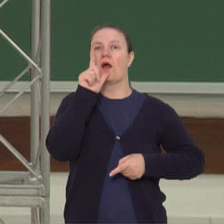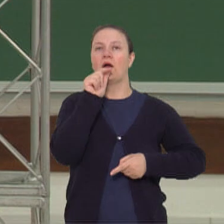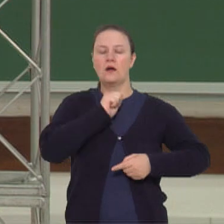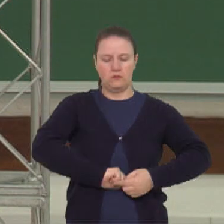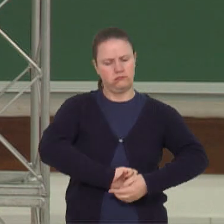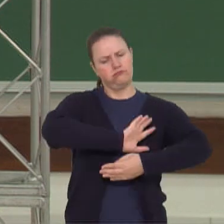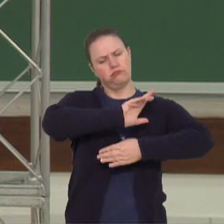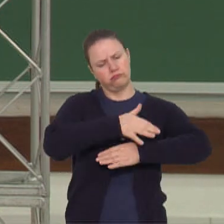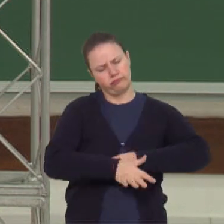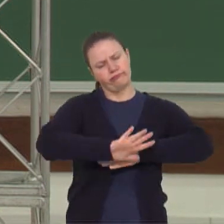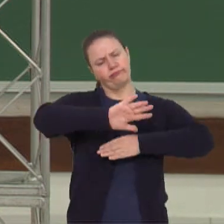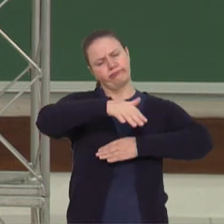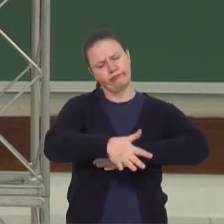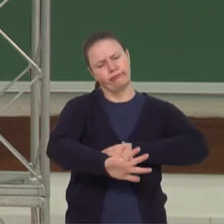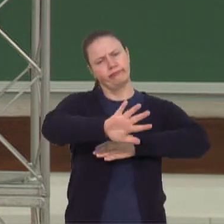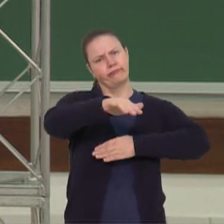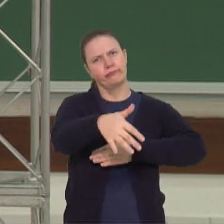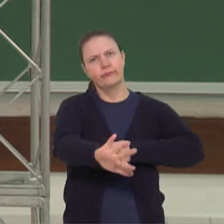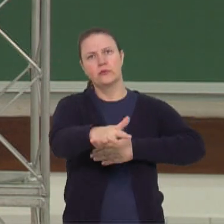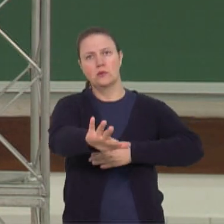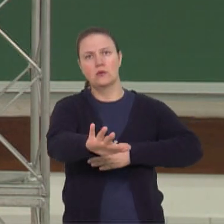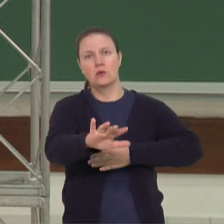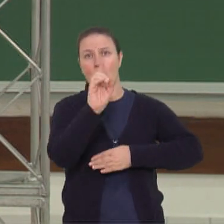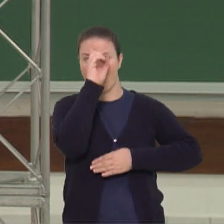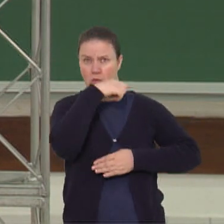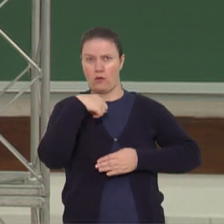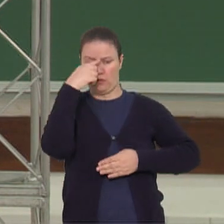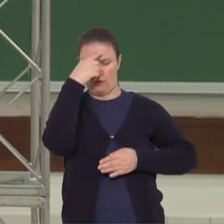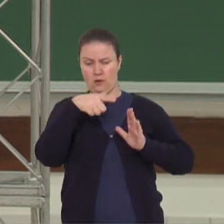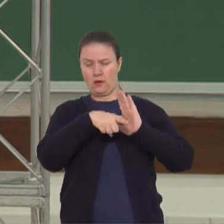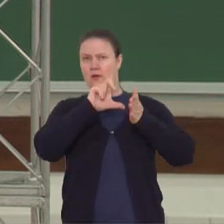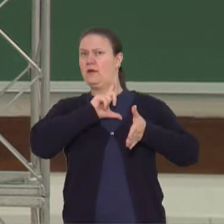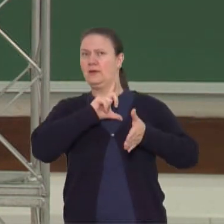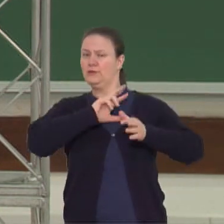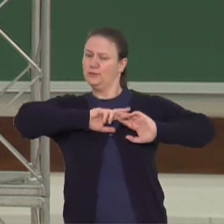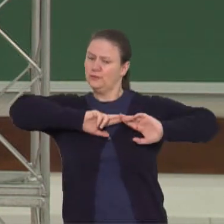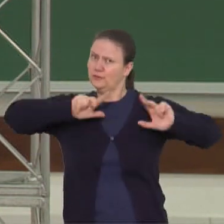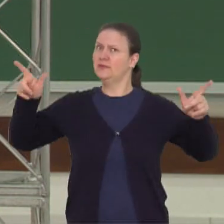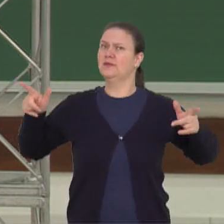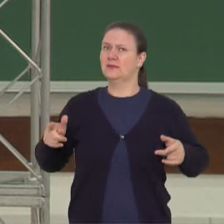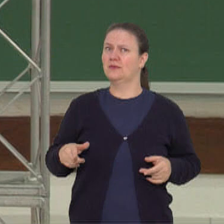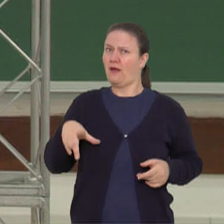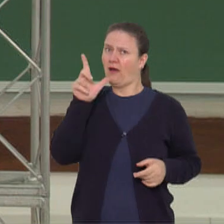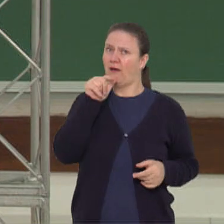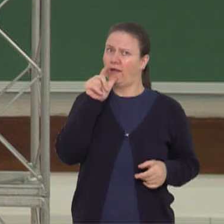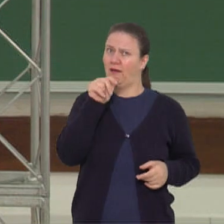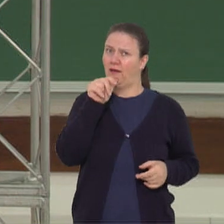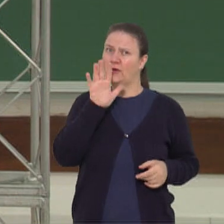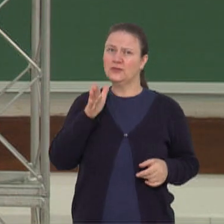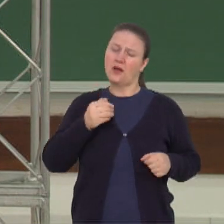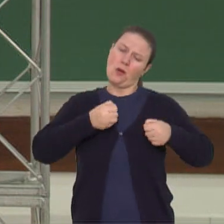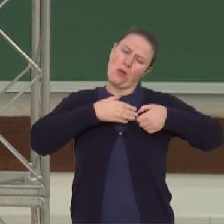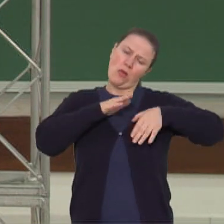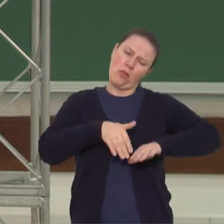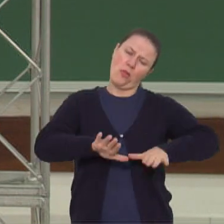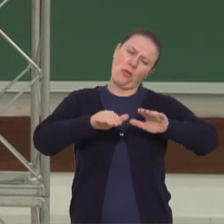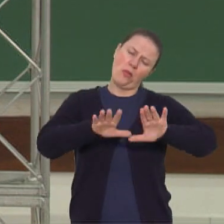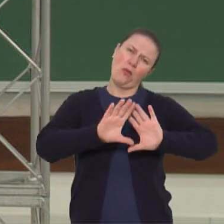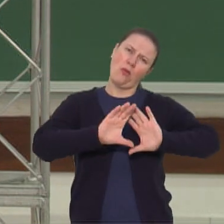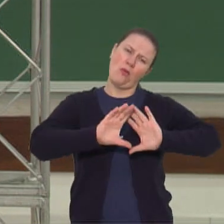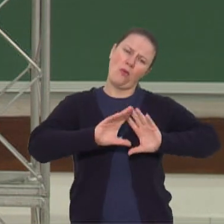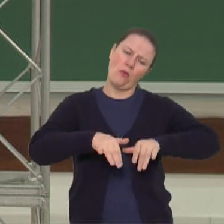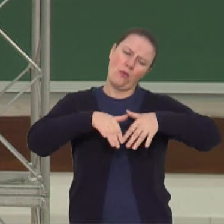agora não são as corredeiras de uma hora atrás na qual você se banhou. A água que você se banhou já fluiu, já foi